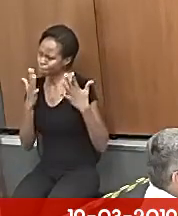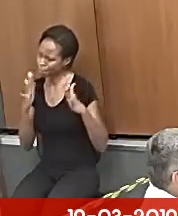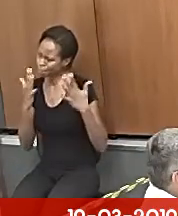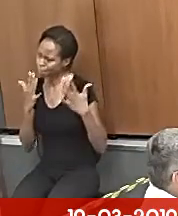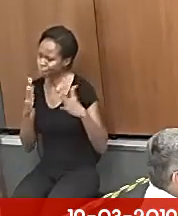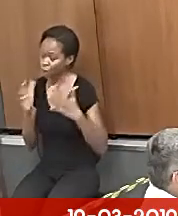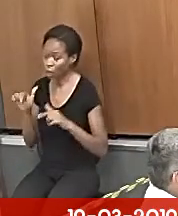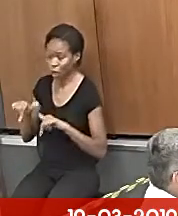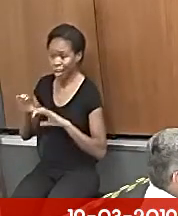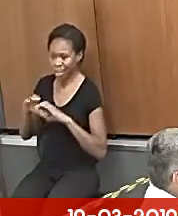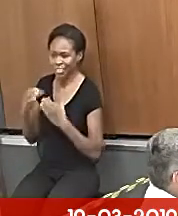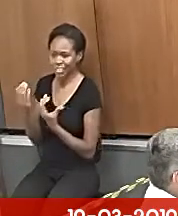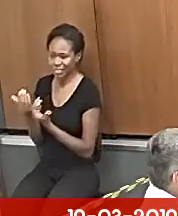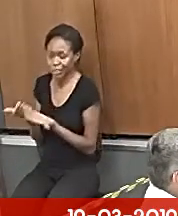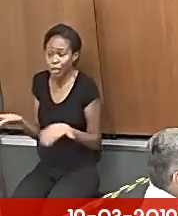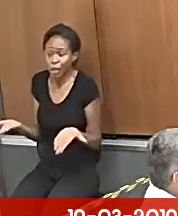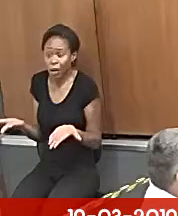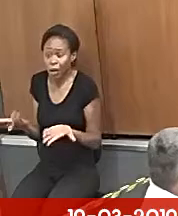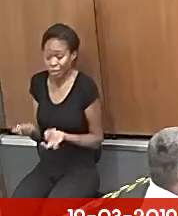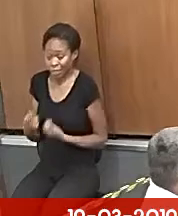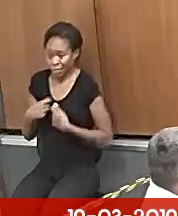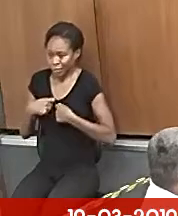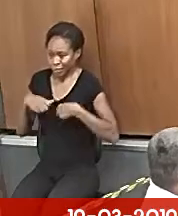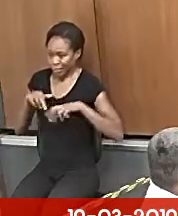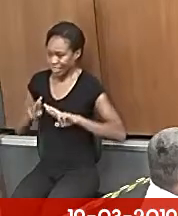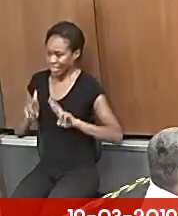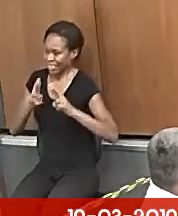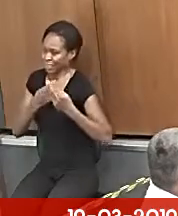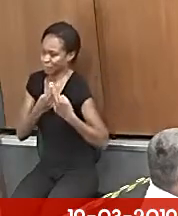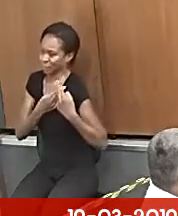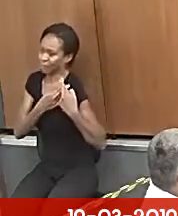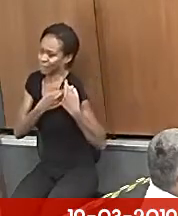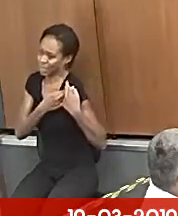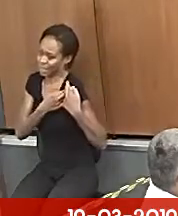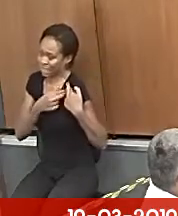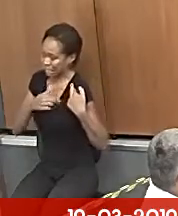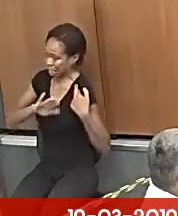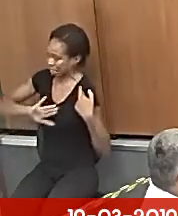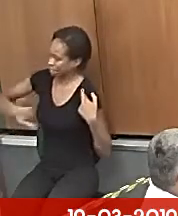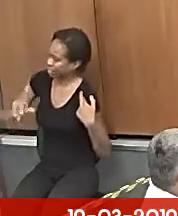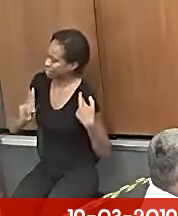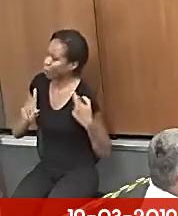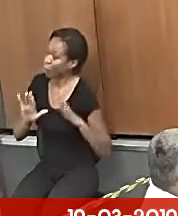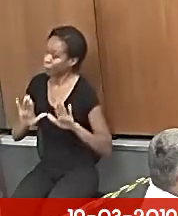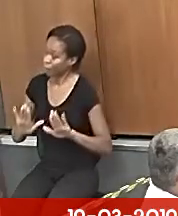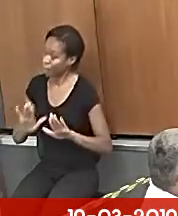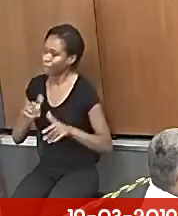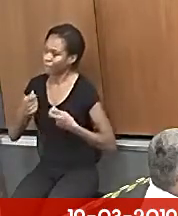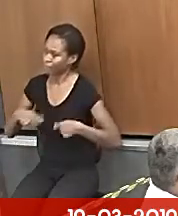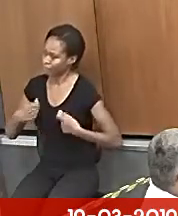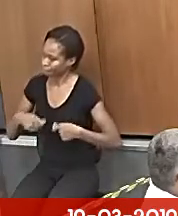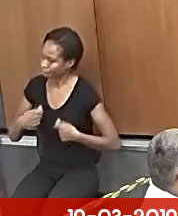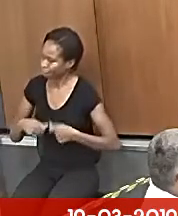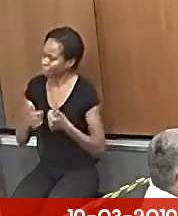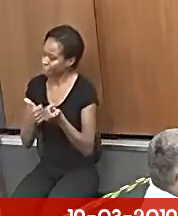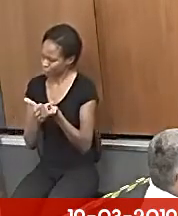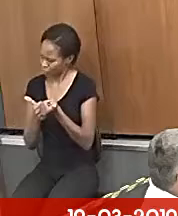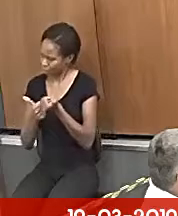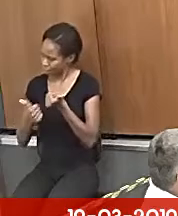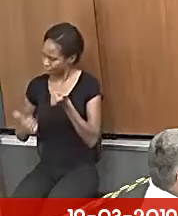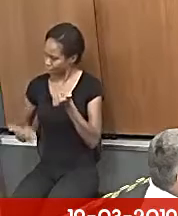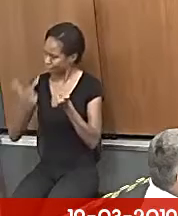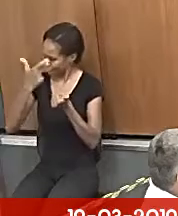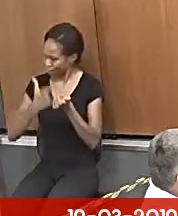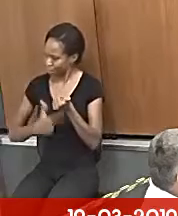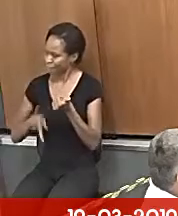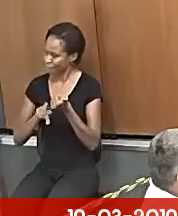então agora me der essa responsabilidade eu como bom mineiro nomes que vê mais preciso muito tenho ele como vice presidente olha que o orgulho é